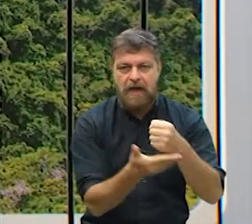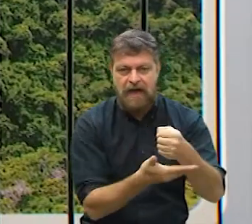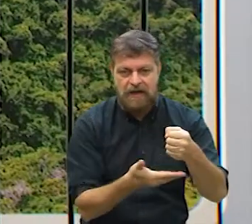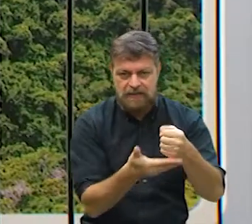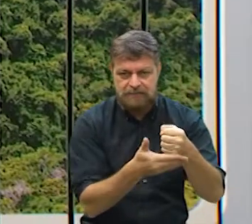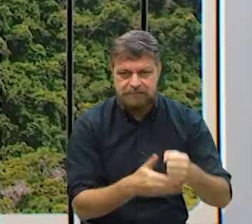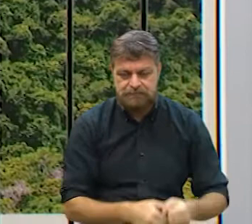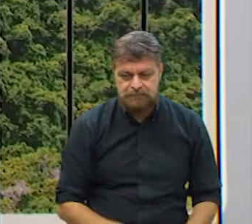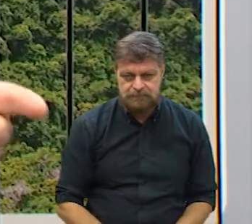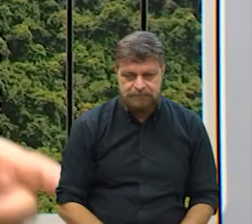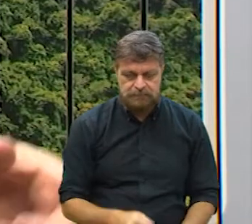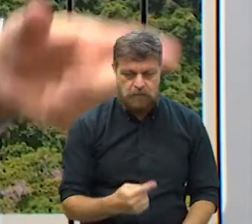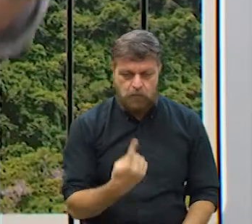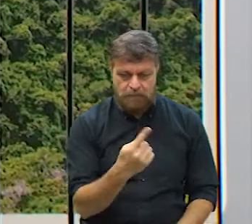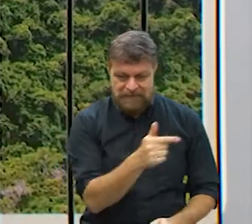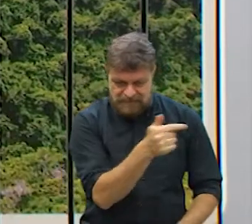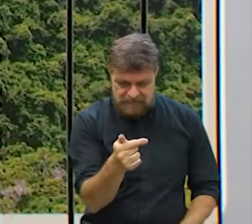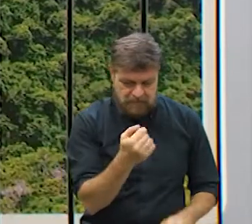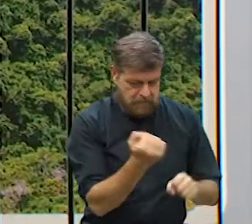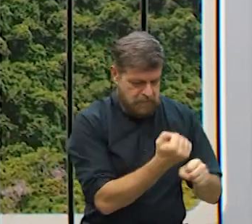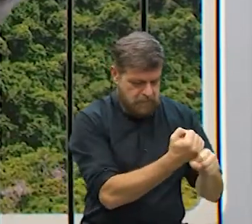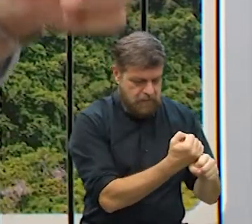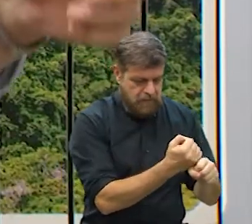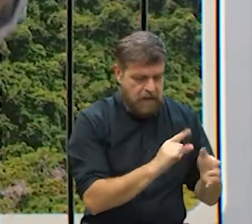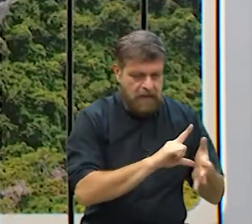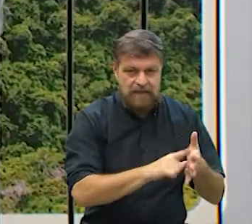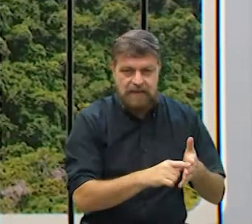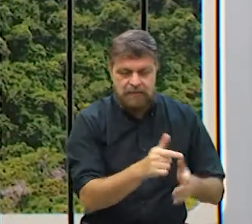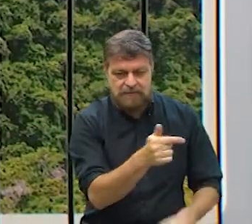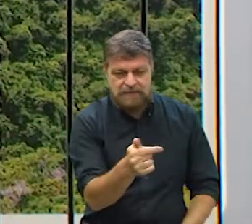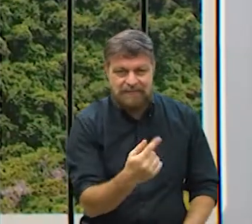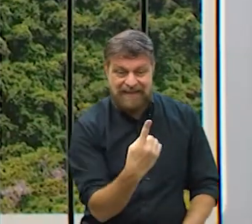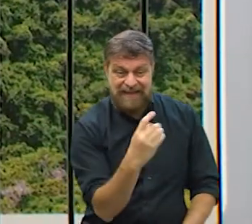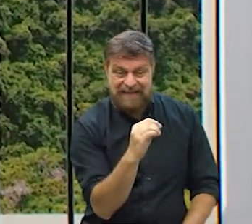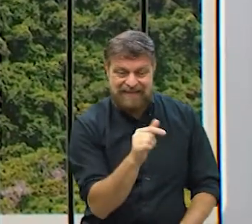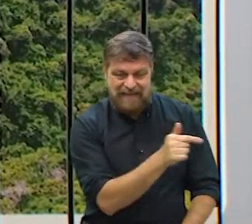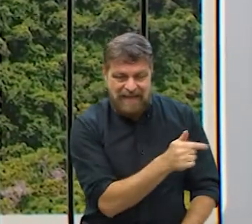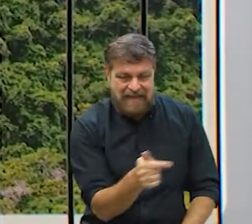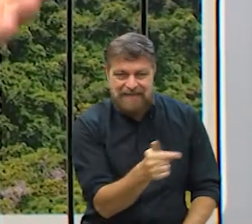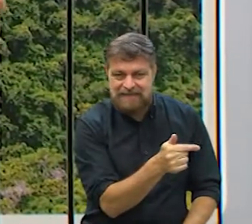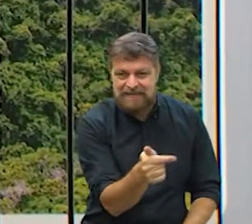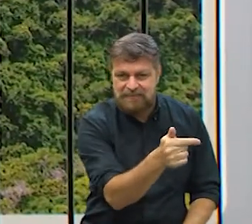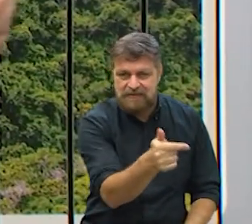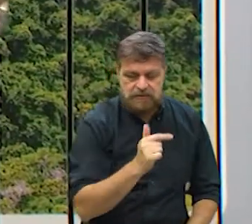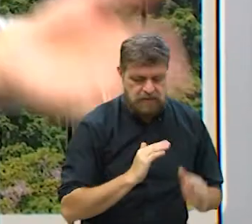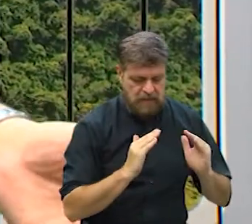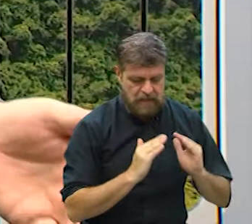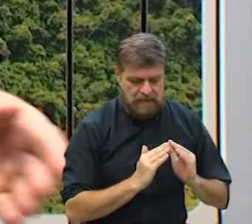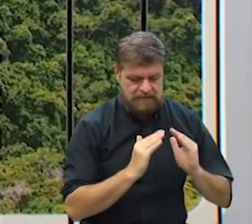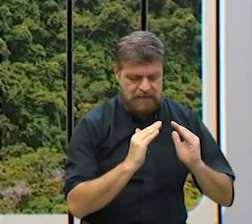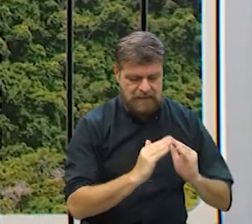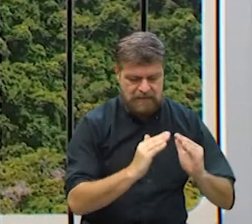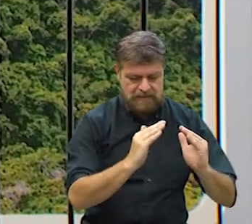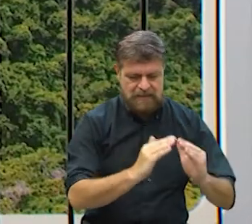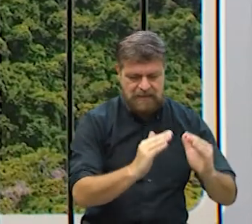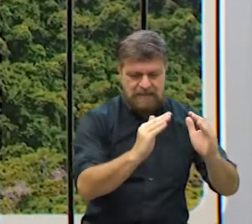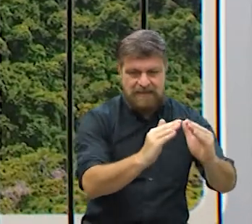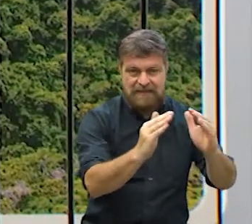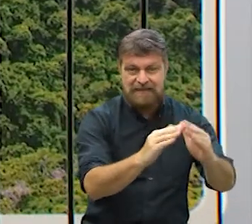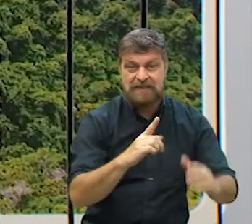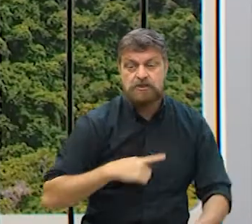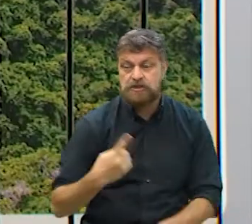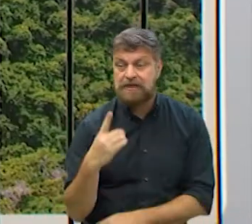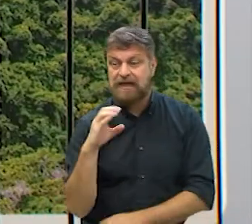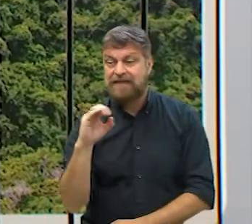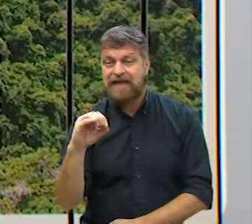casa no primeiro final de semana, no final de semana seguinte na outra. Em 10 semanas tinham 10 vizinhos morando nas casas. Quer dizer,